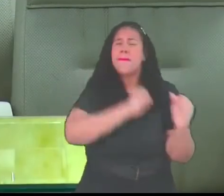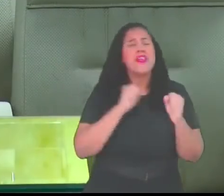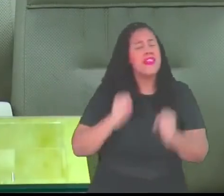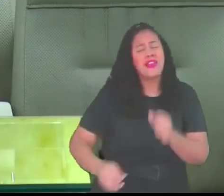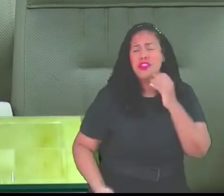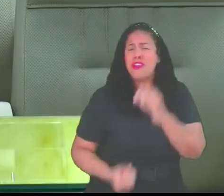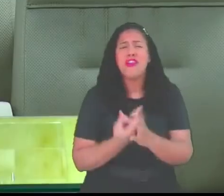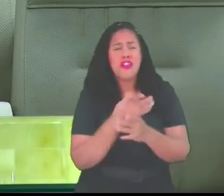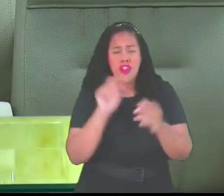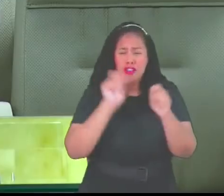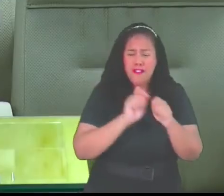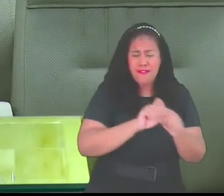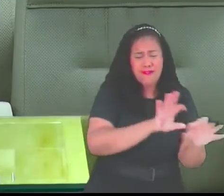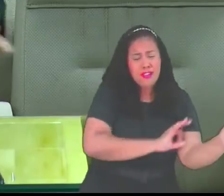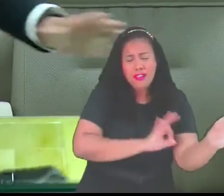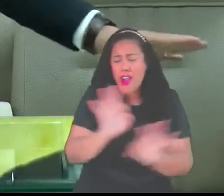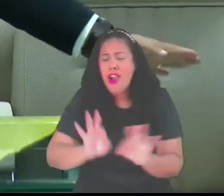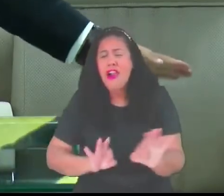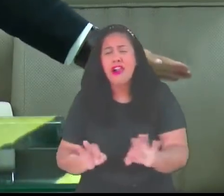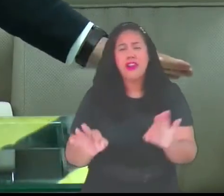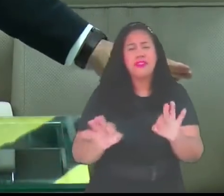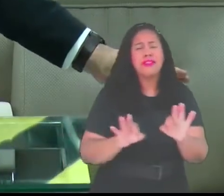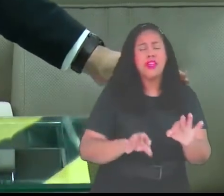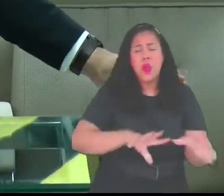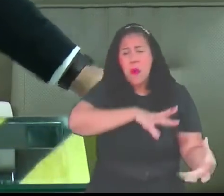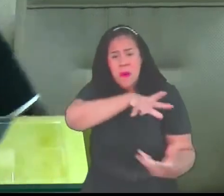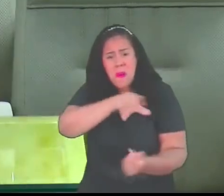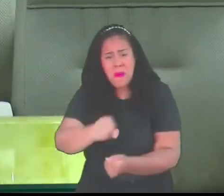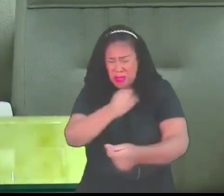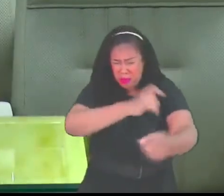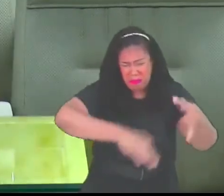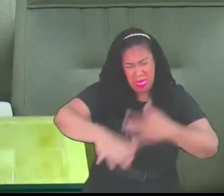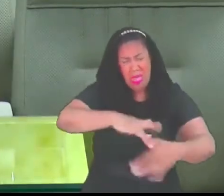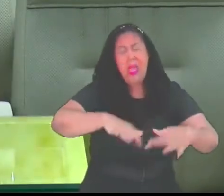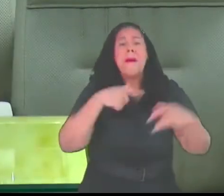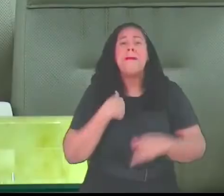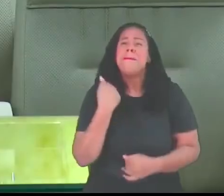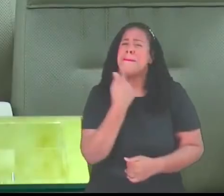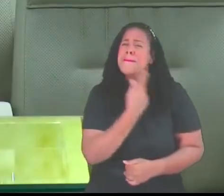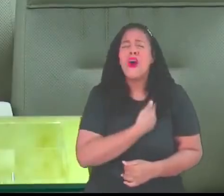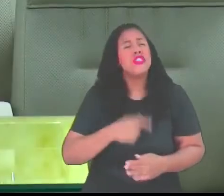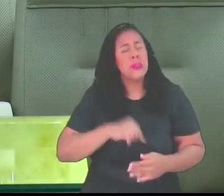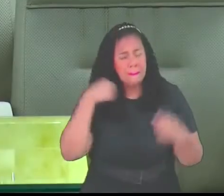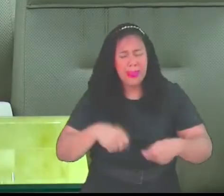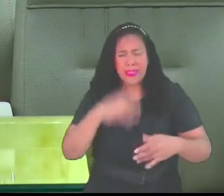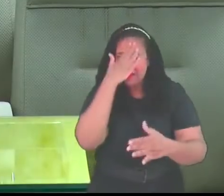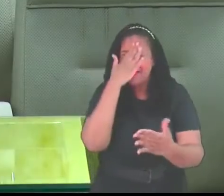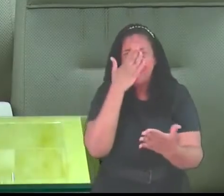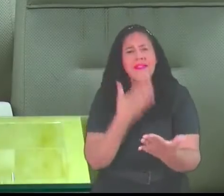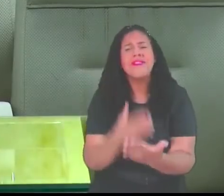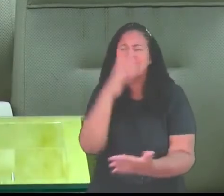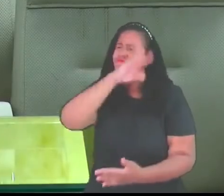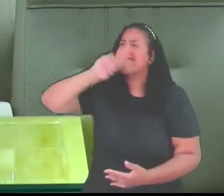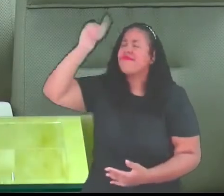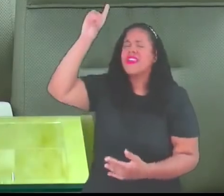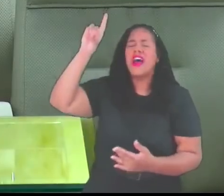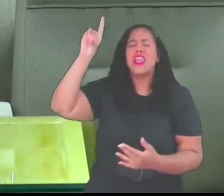as coisas no seu devido lugar. O mundo está louco, mas nós vamos confiar no Senhor.